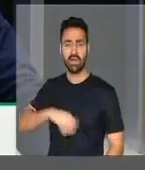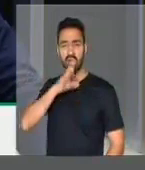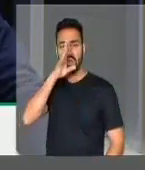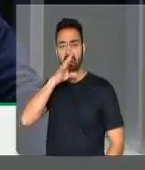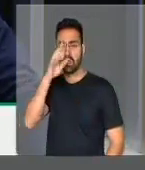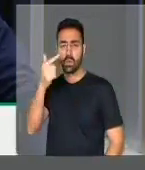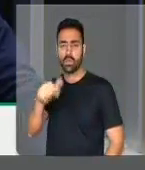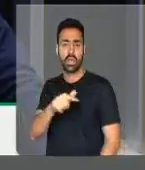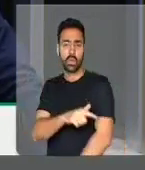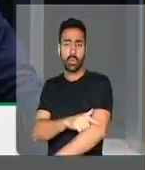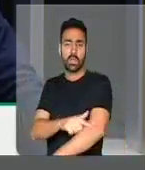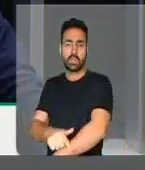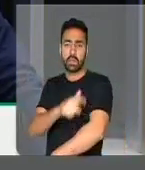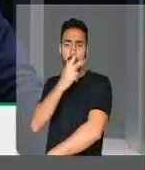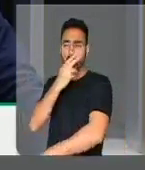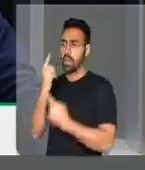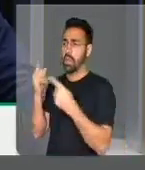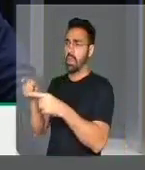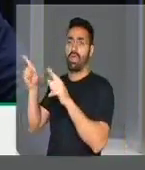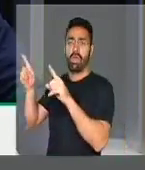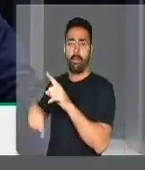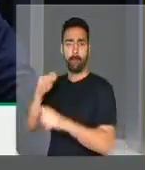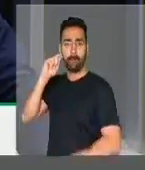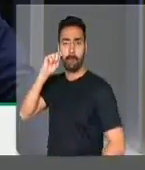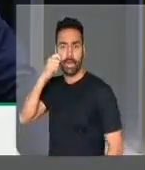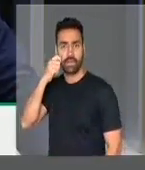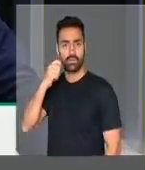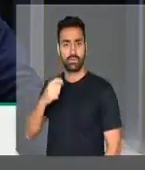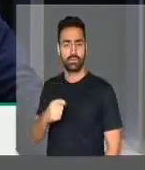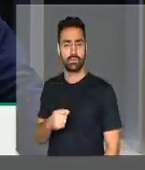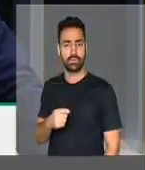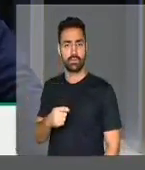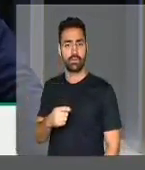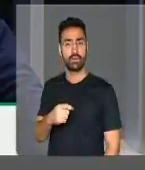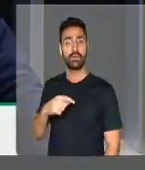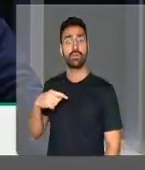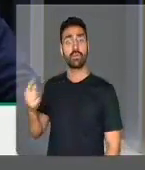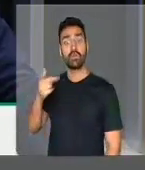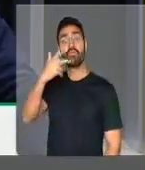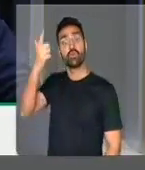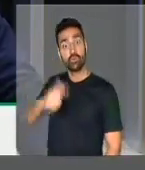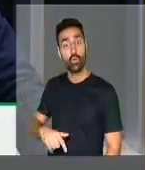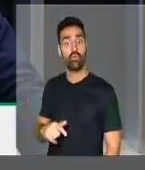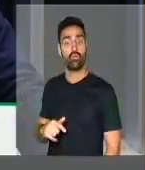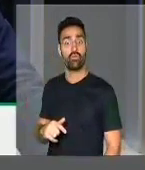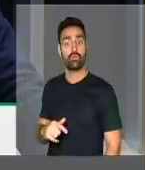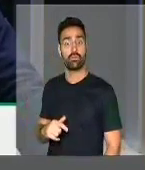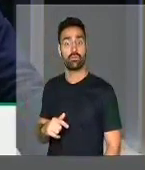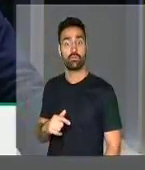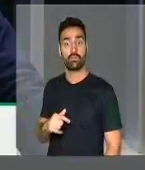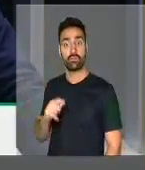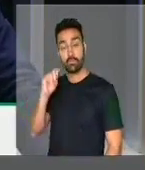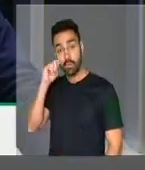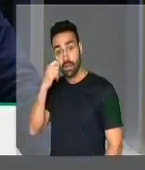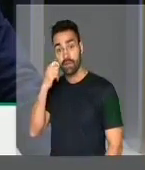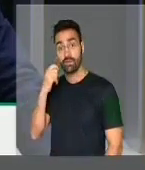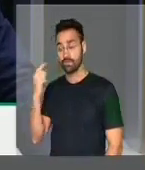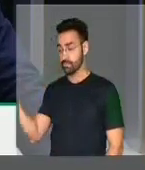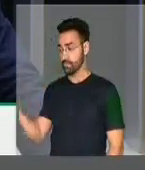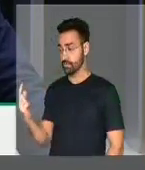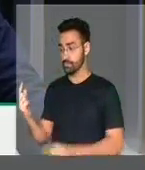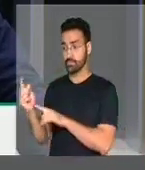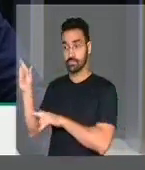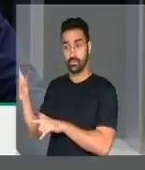preto e repetiu constrangendo o talvez o